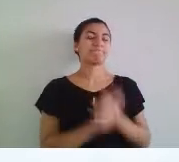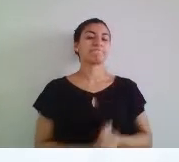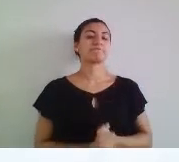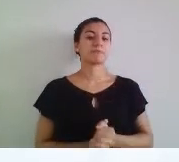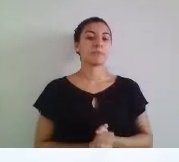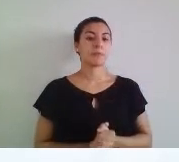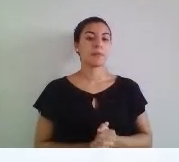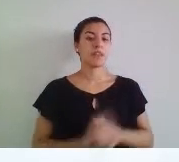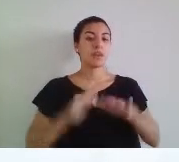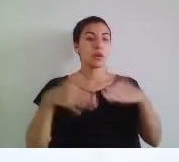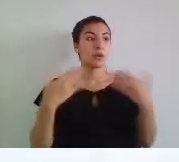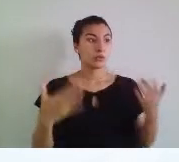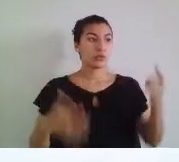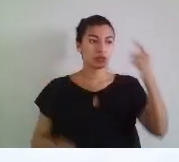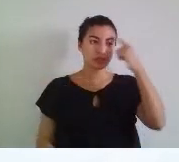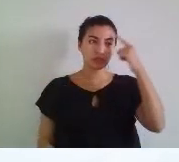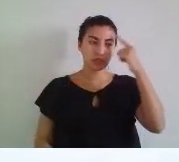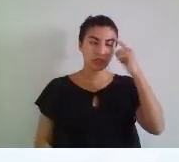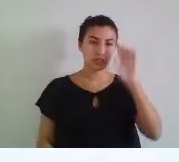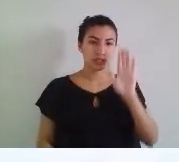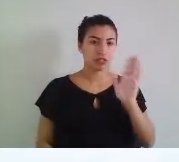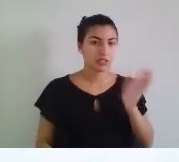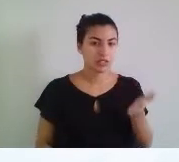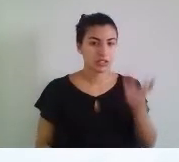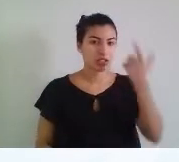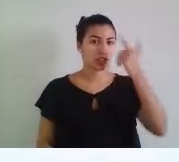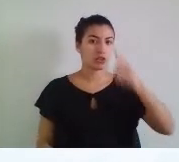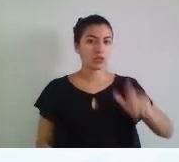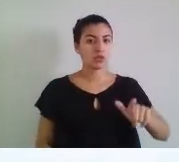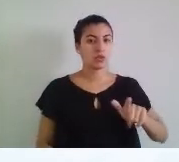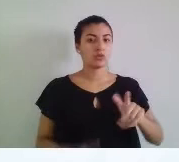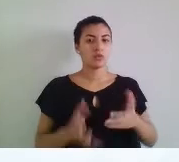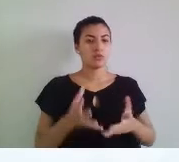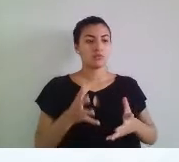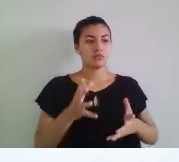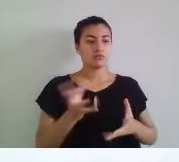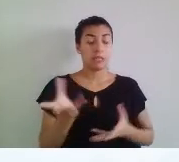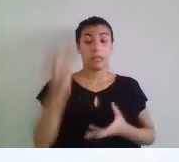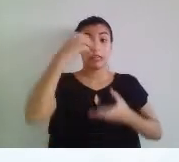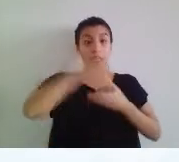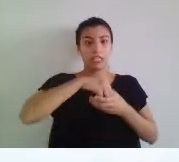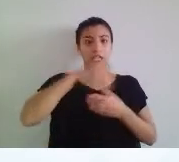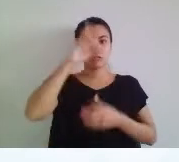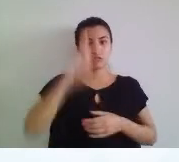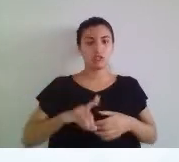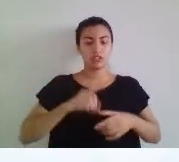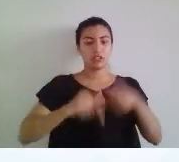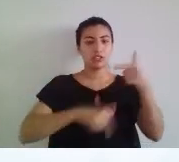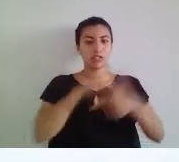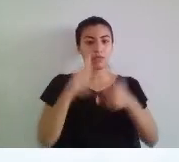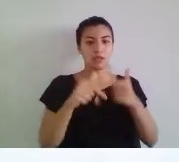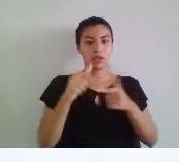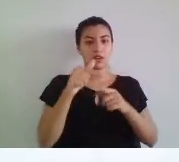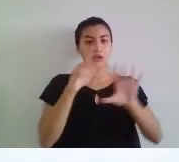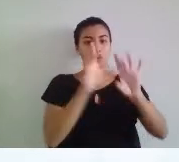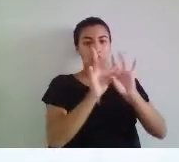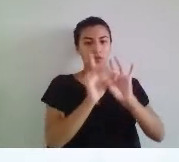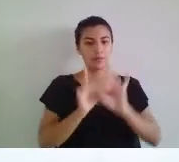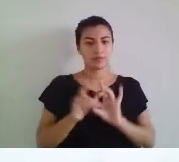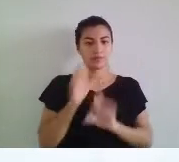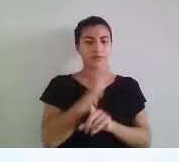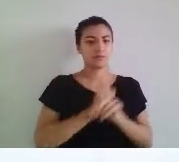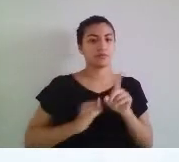Quando a gente tem em mente, de novo, essa inserção do direito do trabalho num contexto social